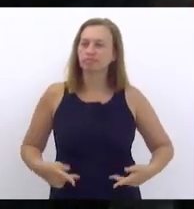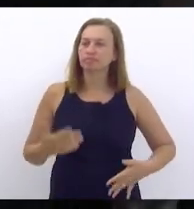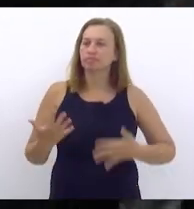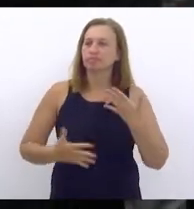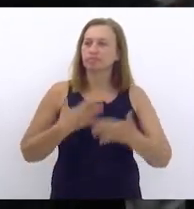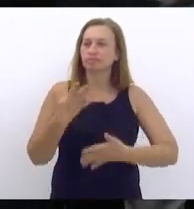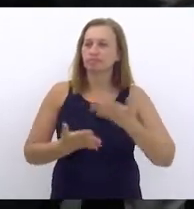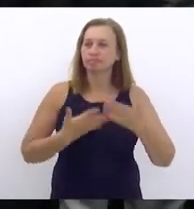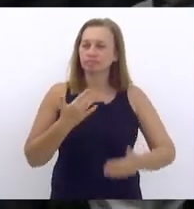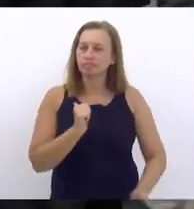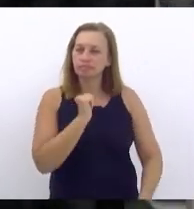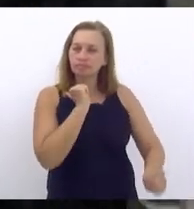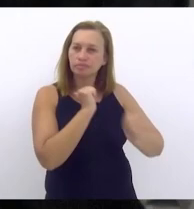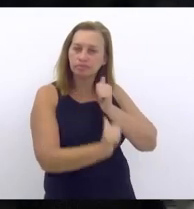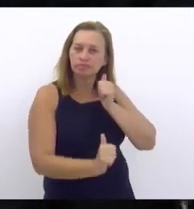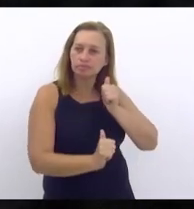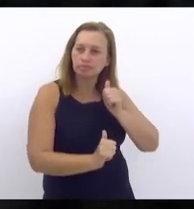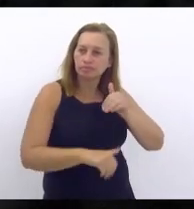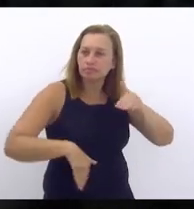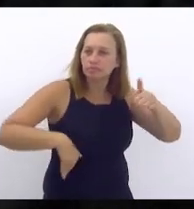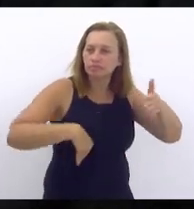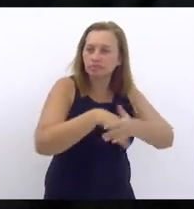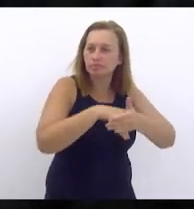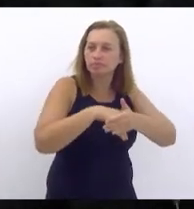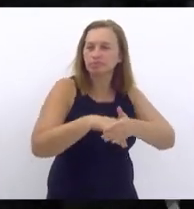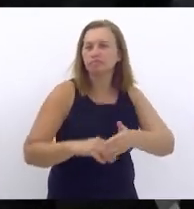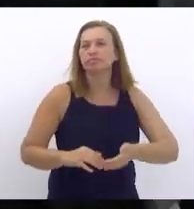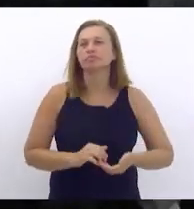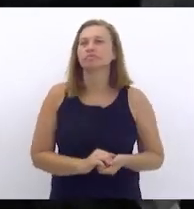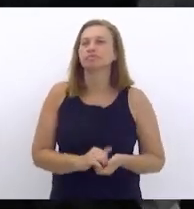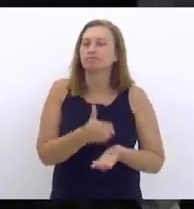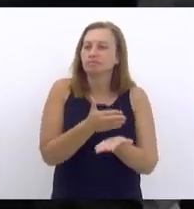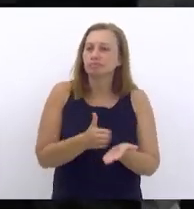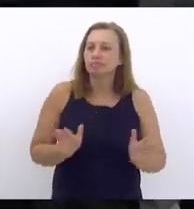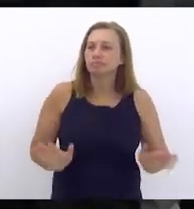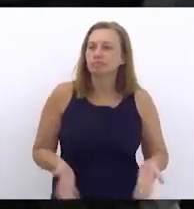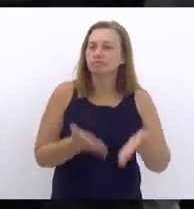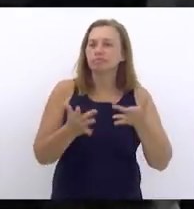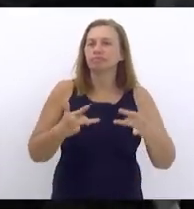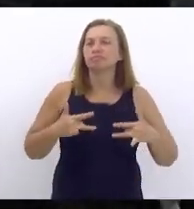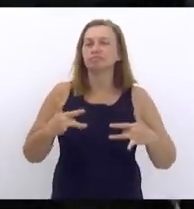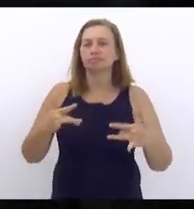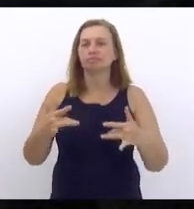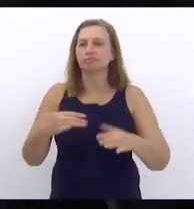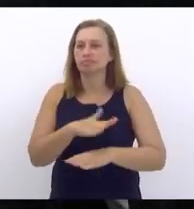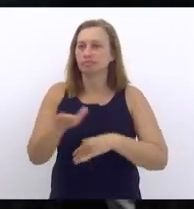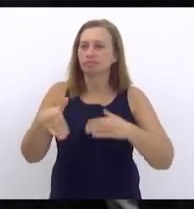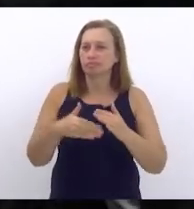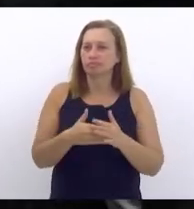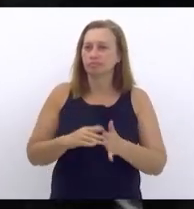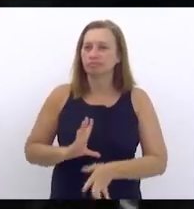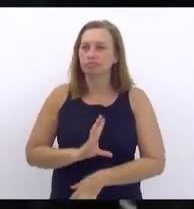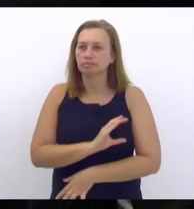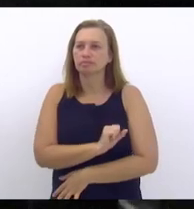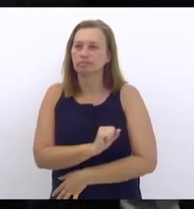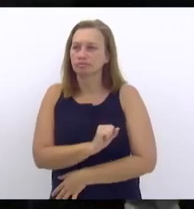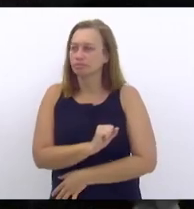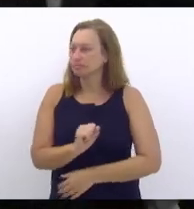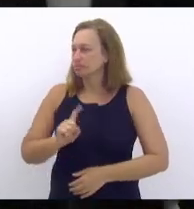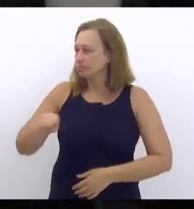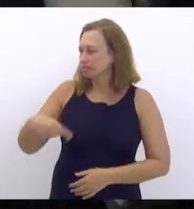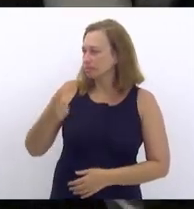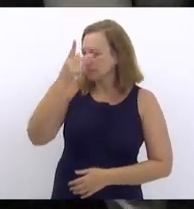do esporte como uma ponte para promover a solidariedade e o amor ao